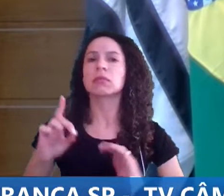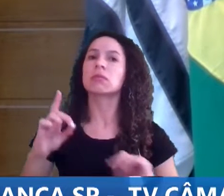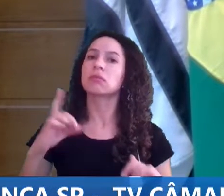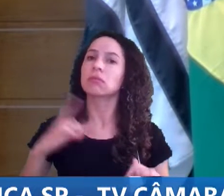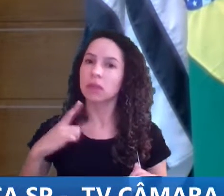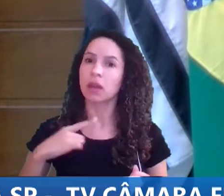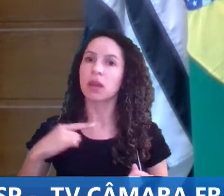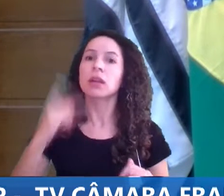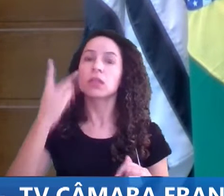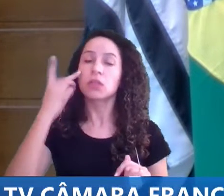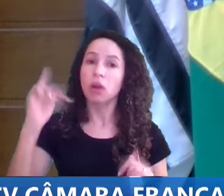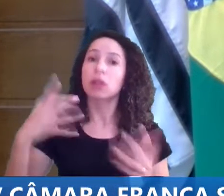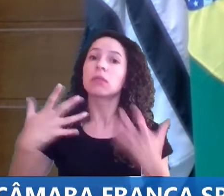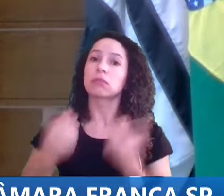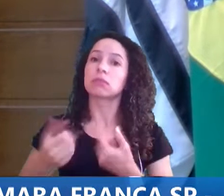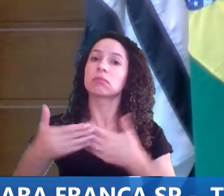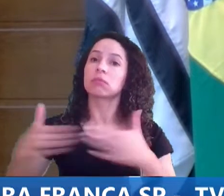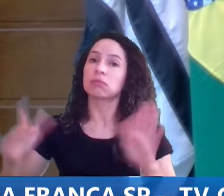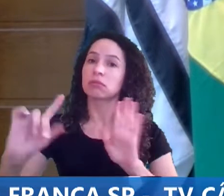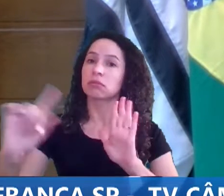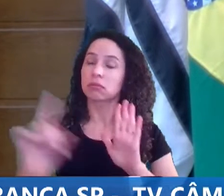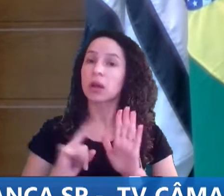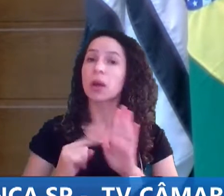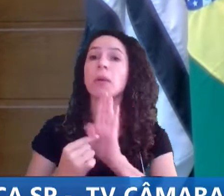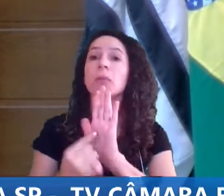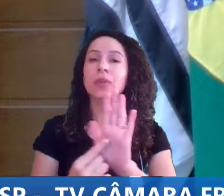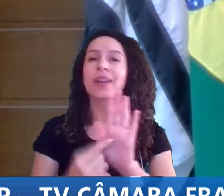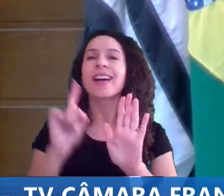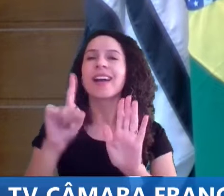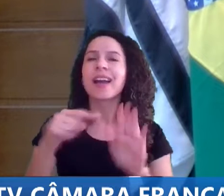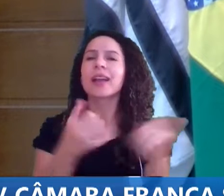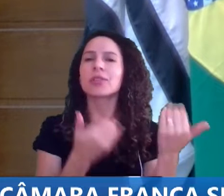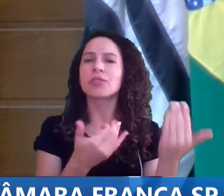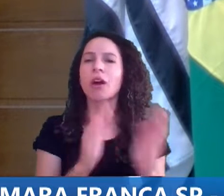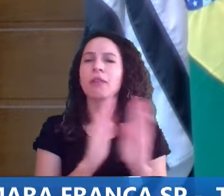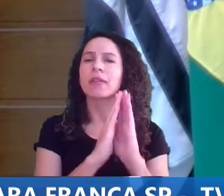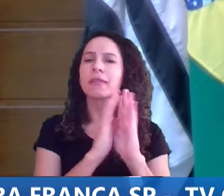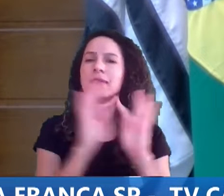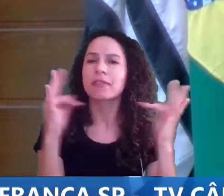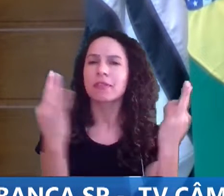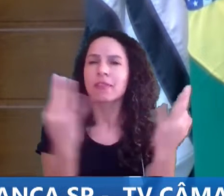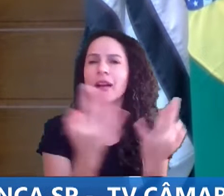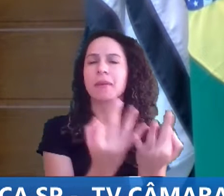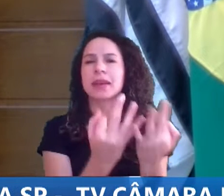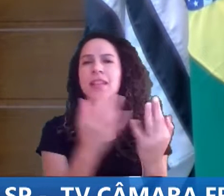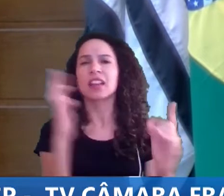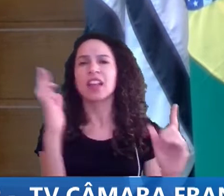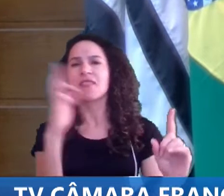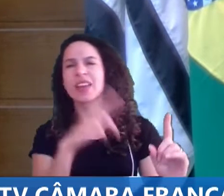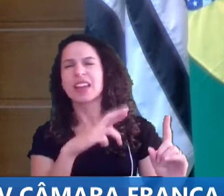do trabalho desenvolvido. São os jovens de famílias referenciadas que recebem programas